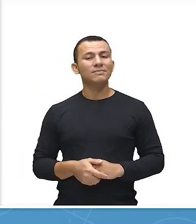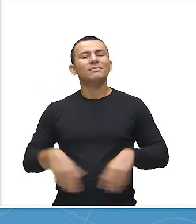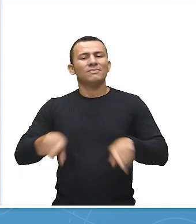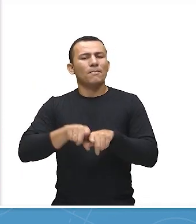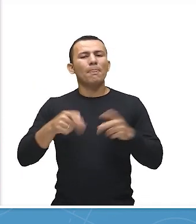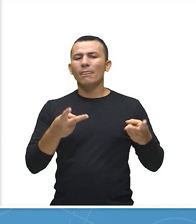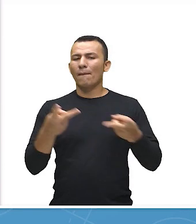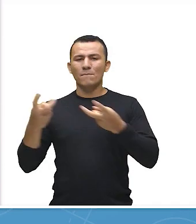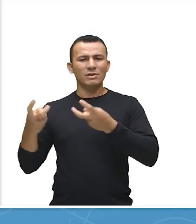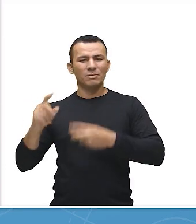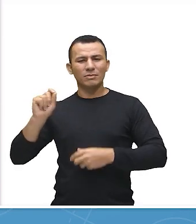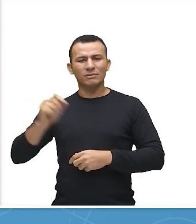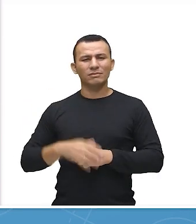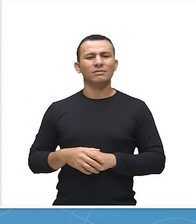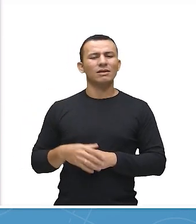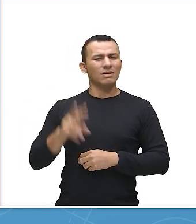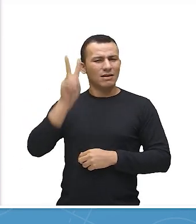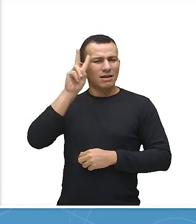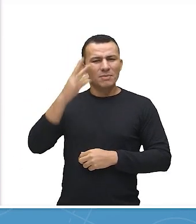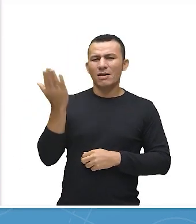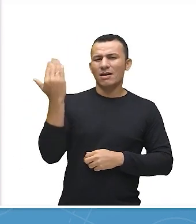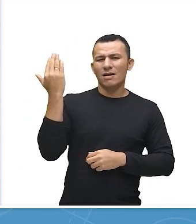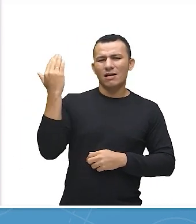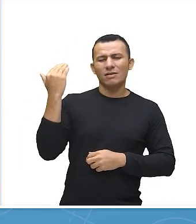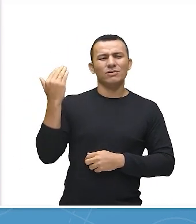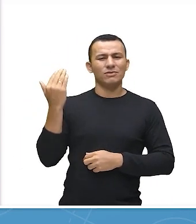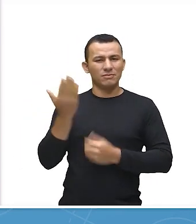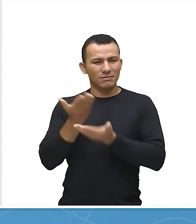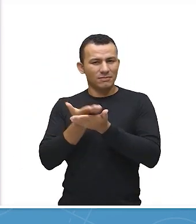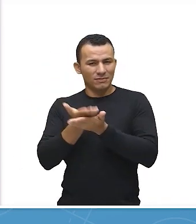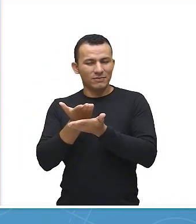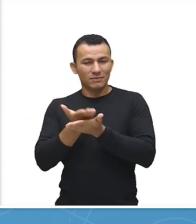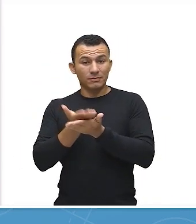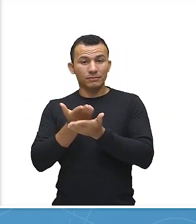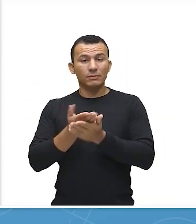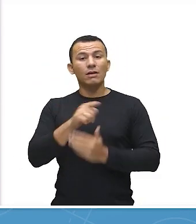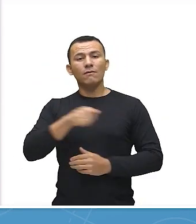a música composta a partir de temas religiosos e